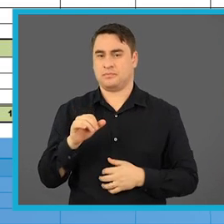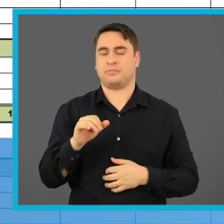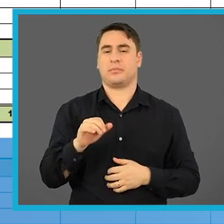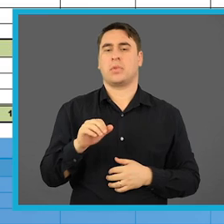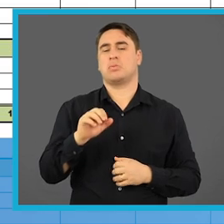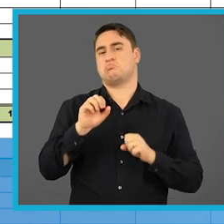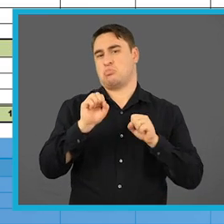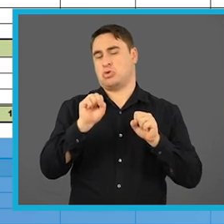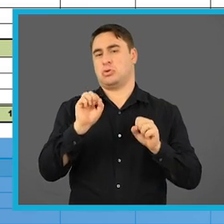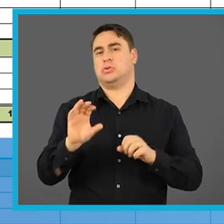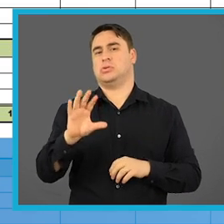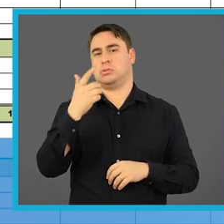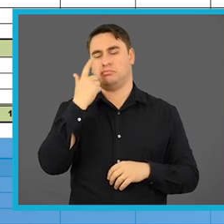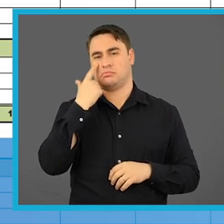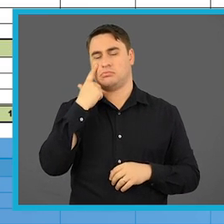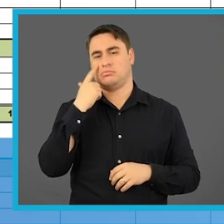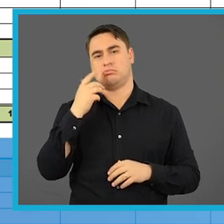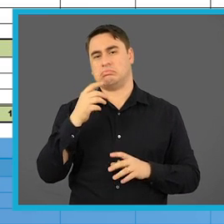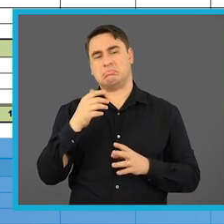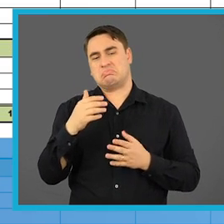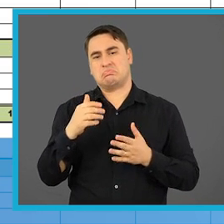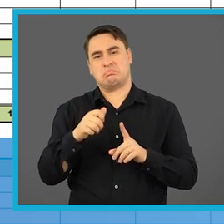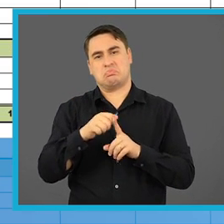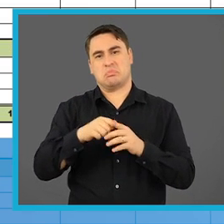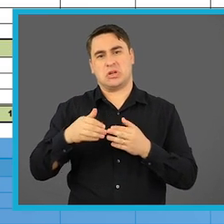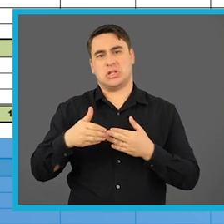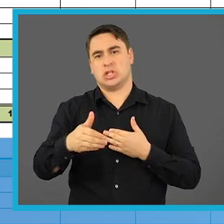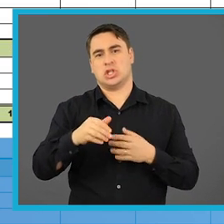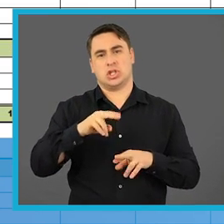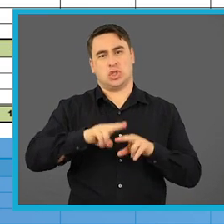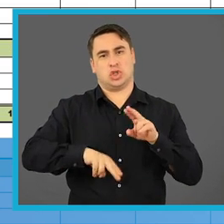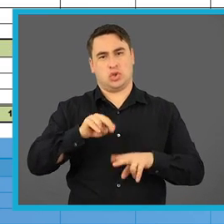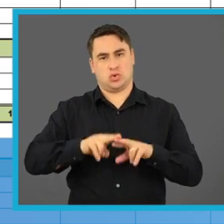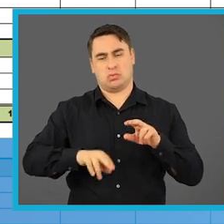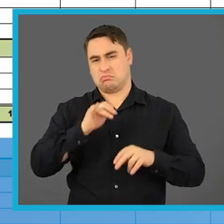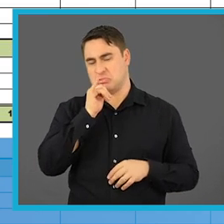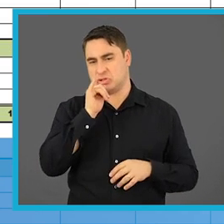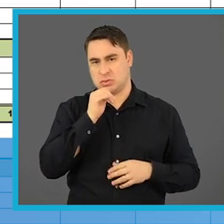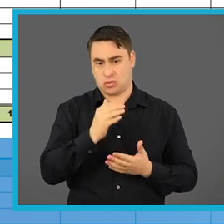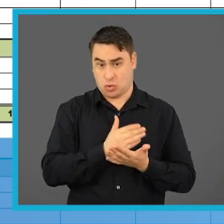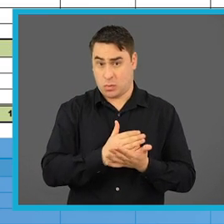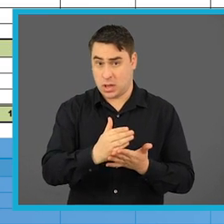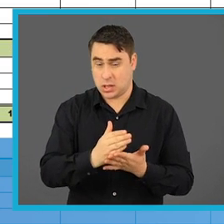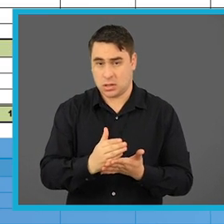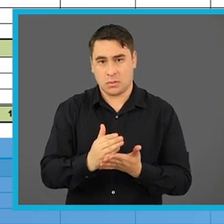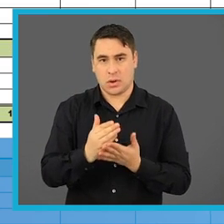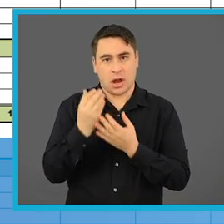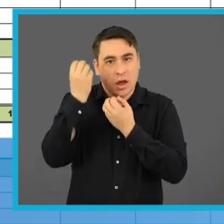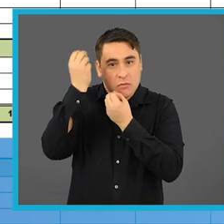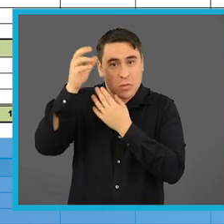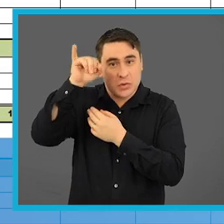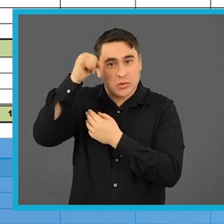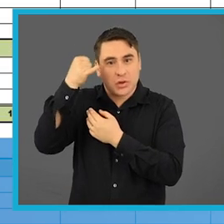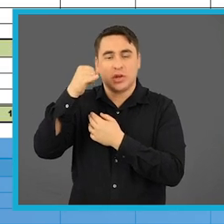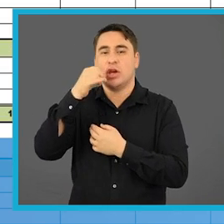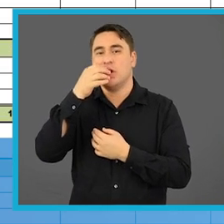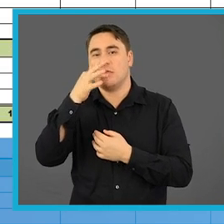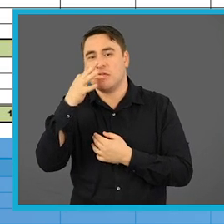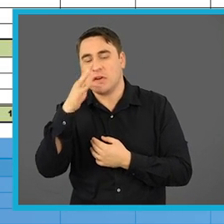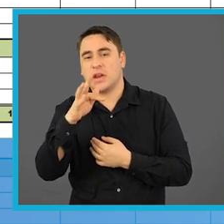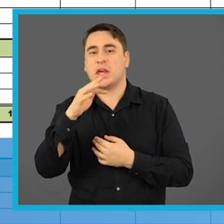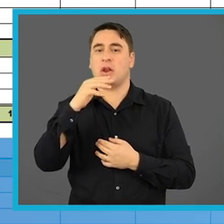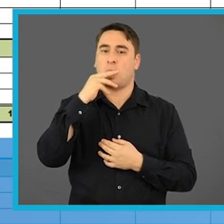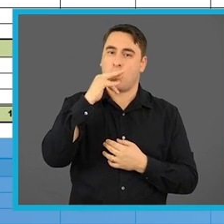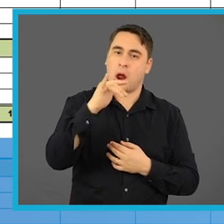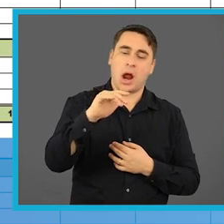vai acontecer? Provavelmente você vai preencher a partir do mês de junho, por exemplo. Aí você não tem nenhuma informação em janeiro,